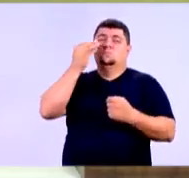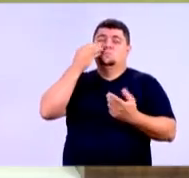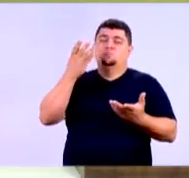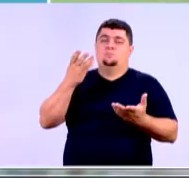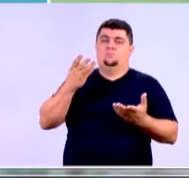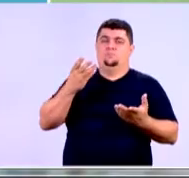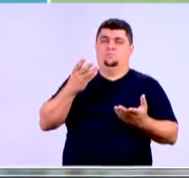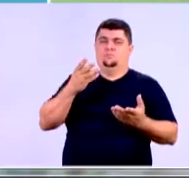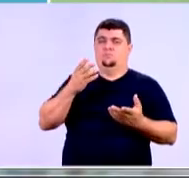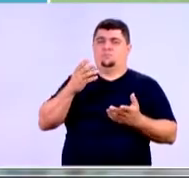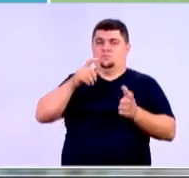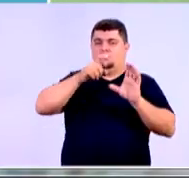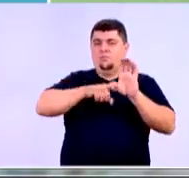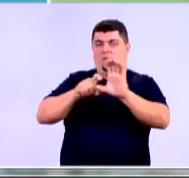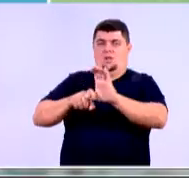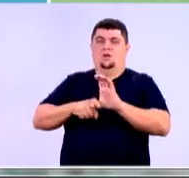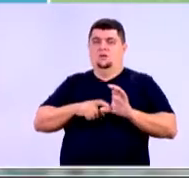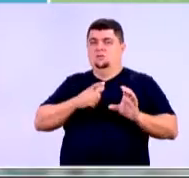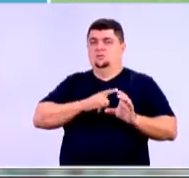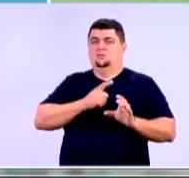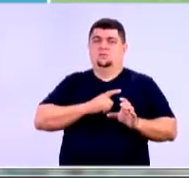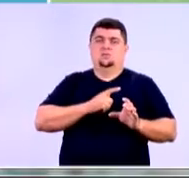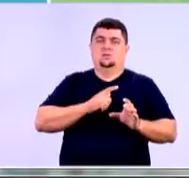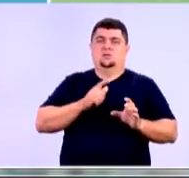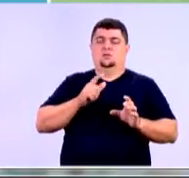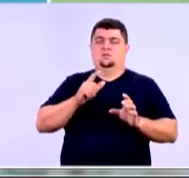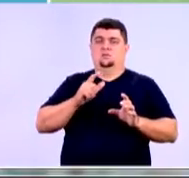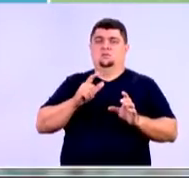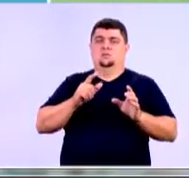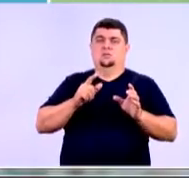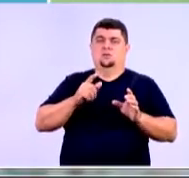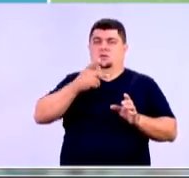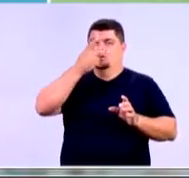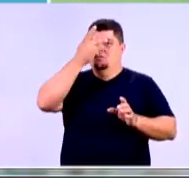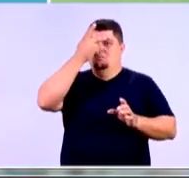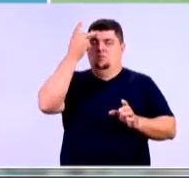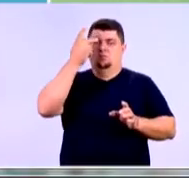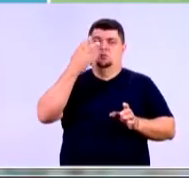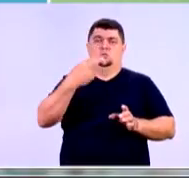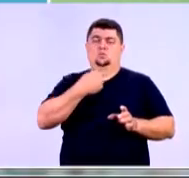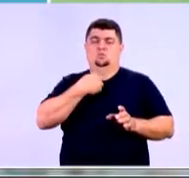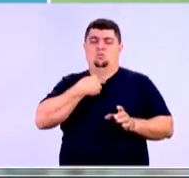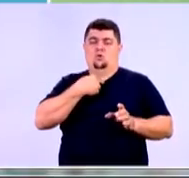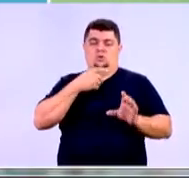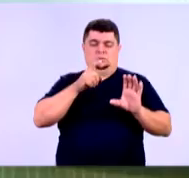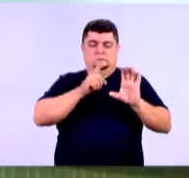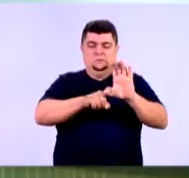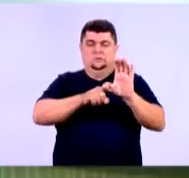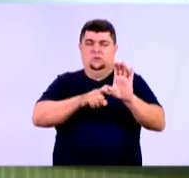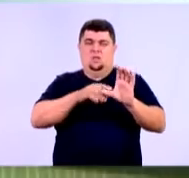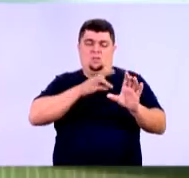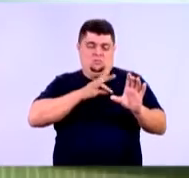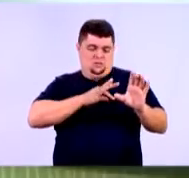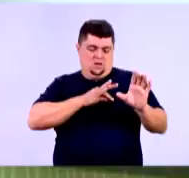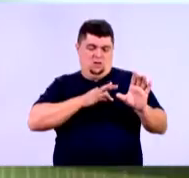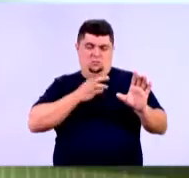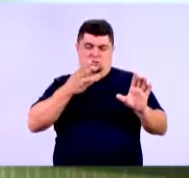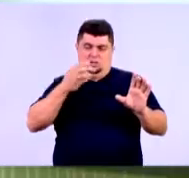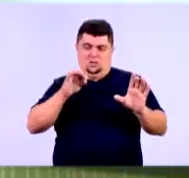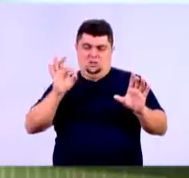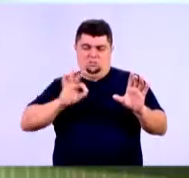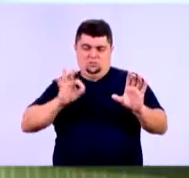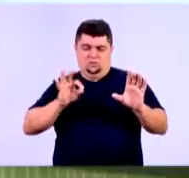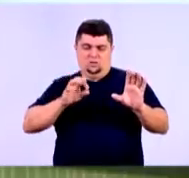gente fala de endividamento, normalmente tem uma questão assim que diz que pessoas não podem comprometer mais do que 30% da sua renda com parcelas de